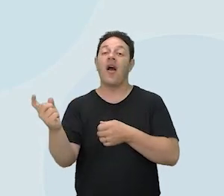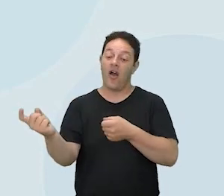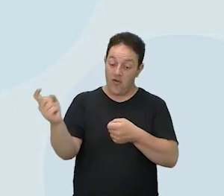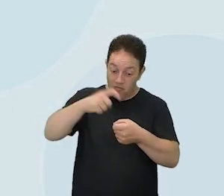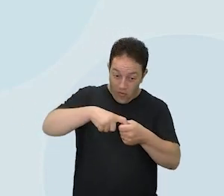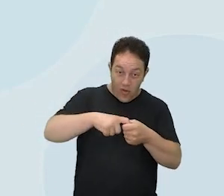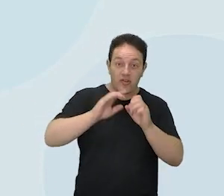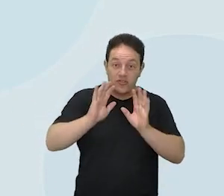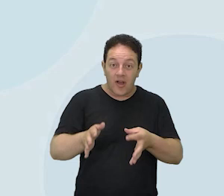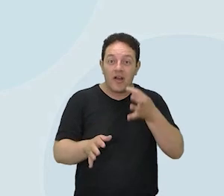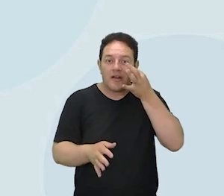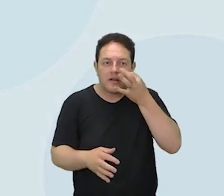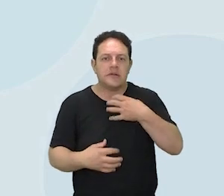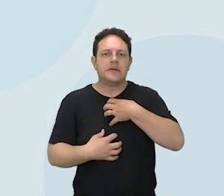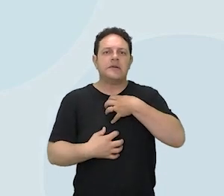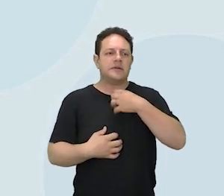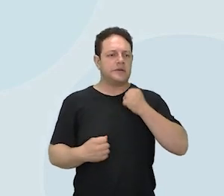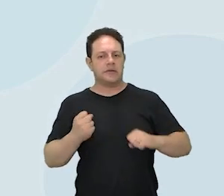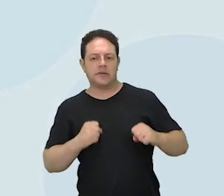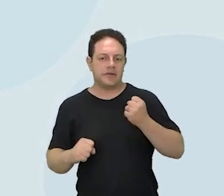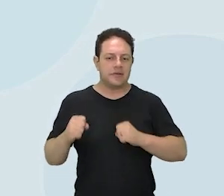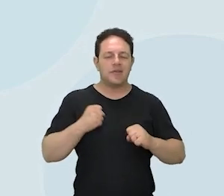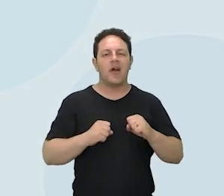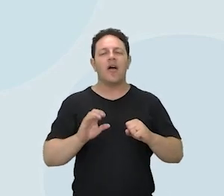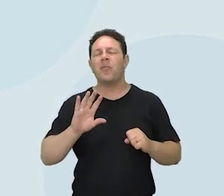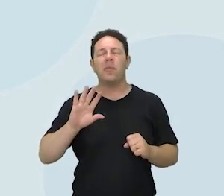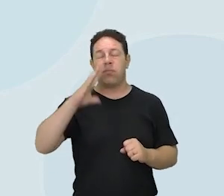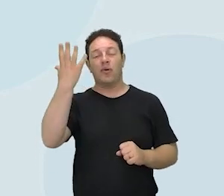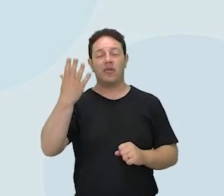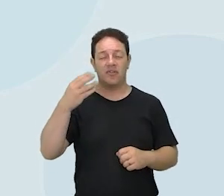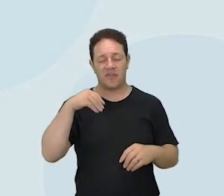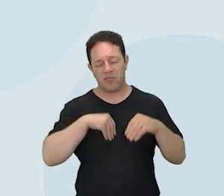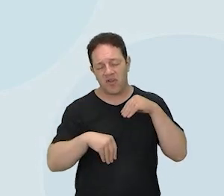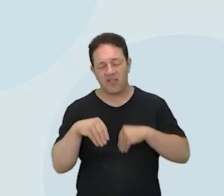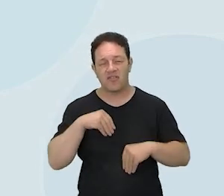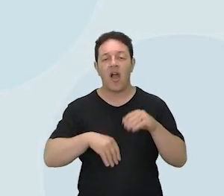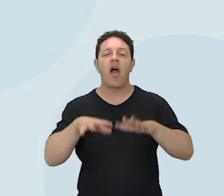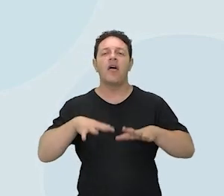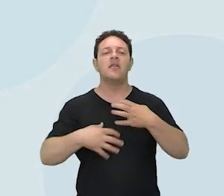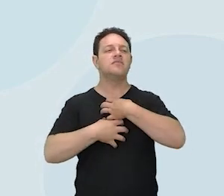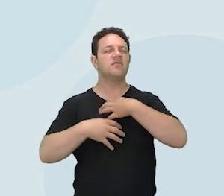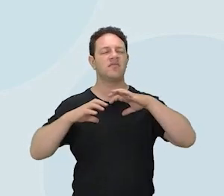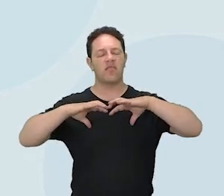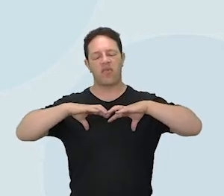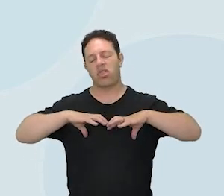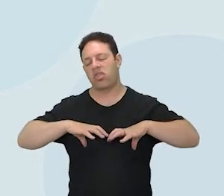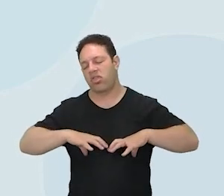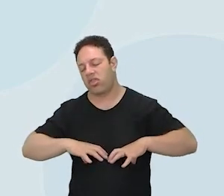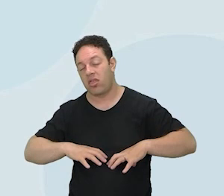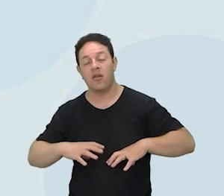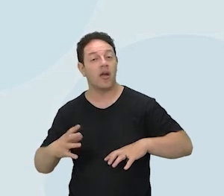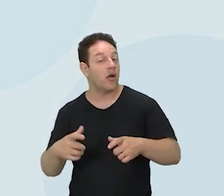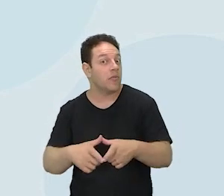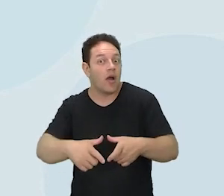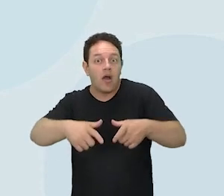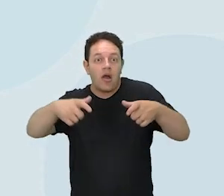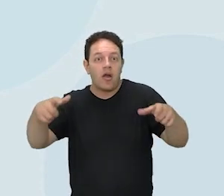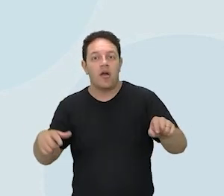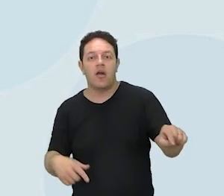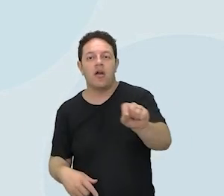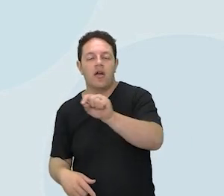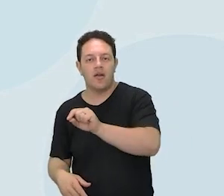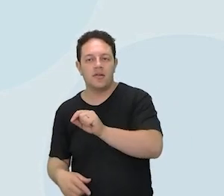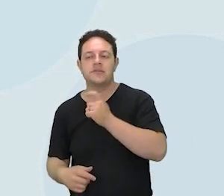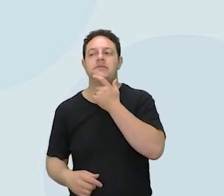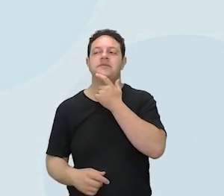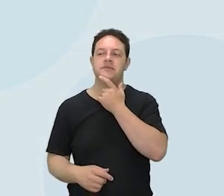ansiedade, com crise de depressão, baixa autoestima. E ali, no nosso